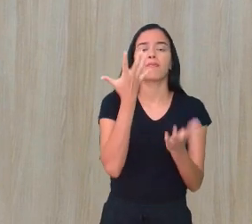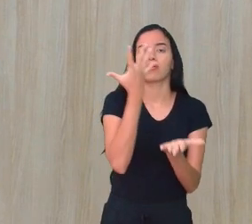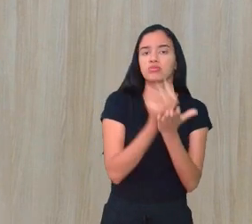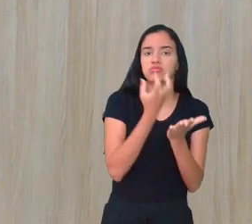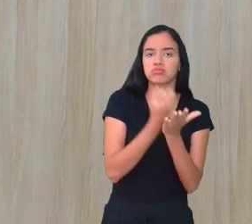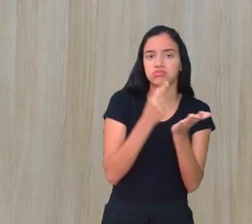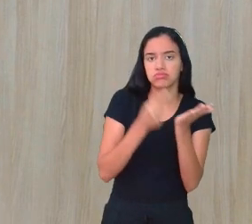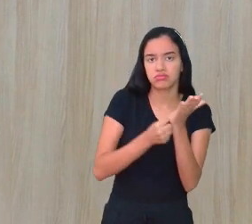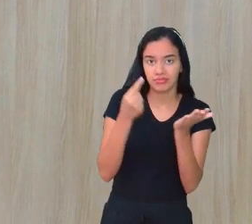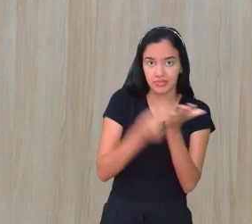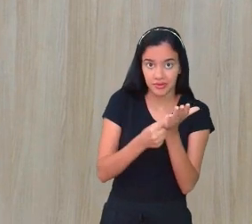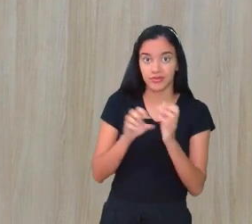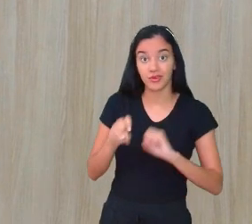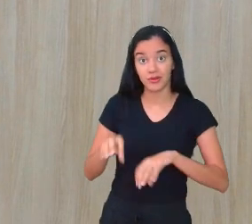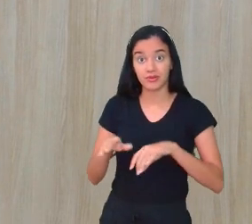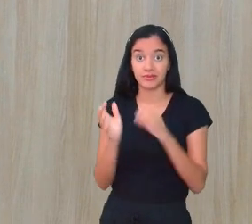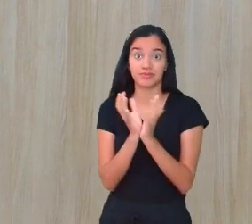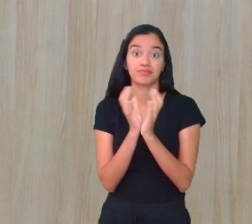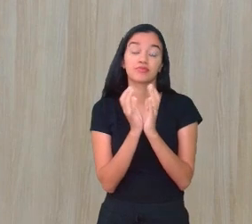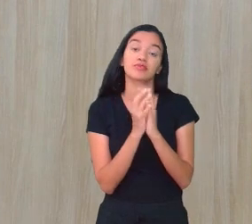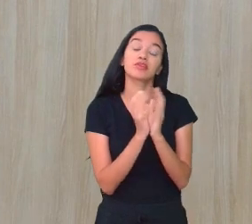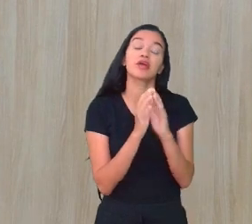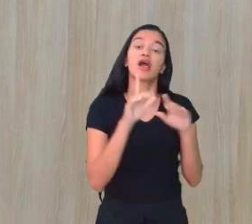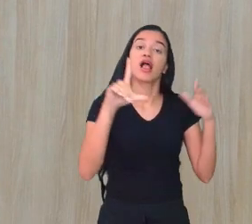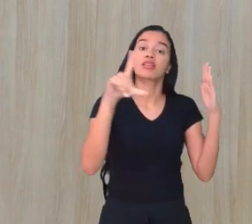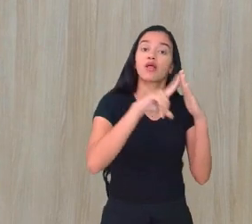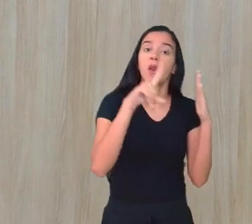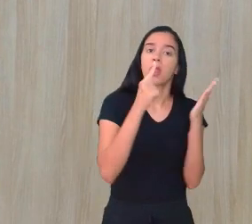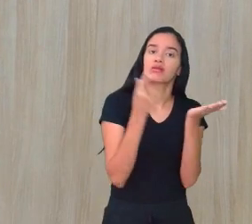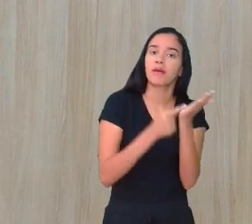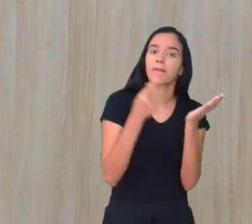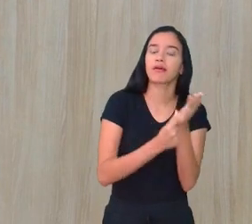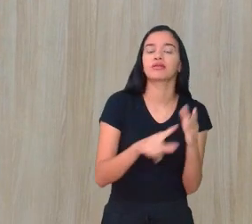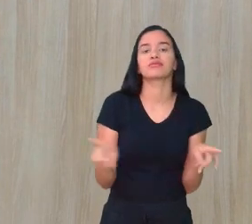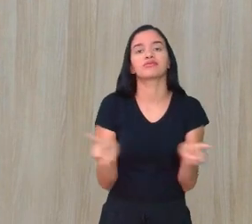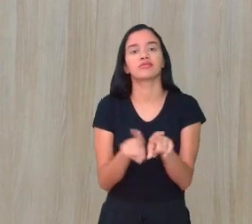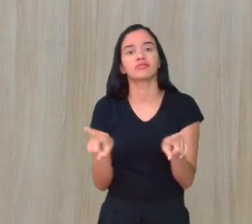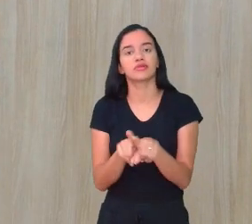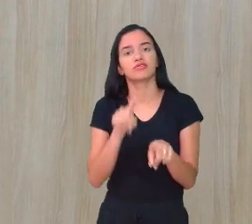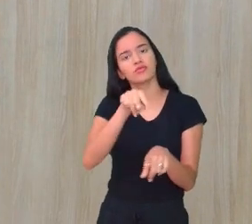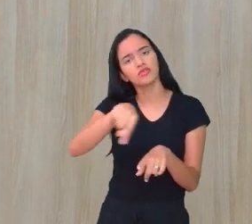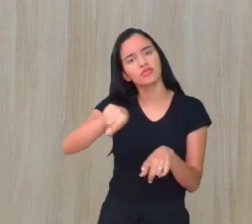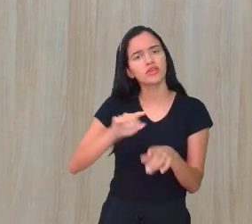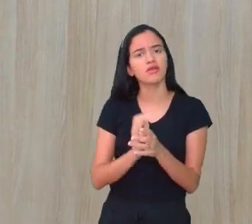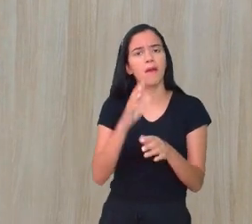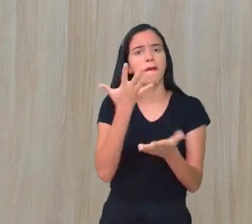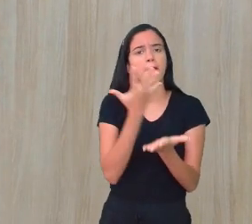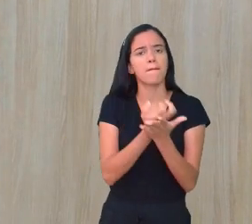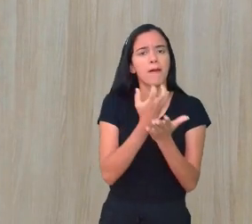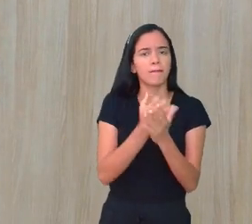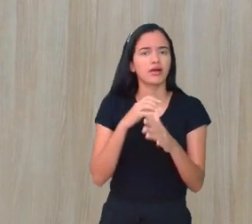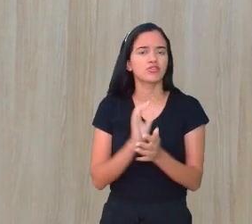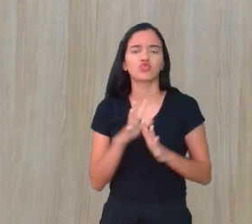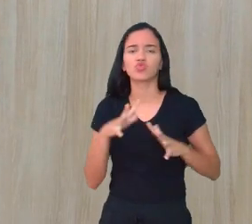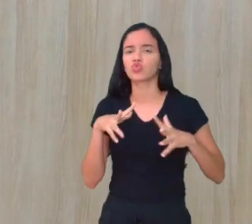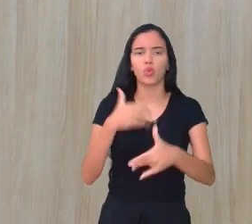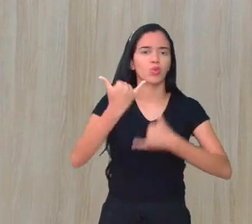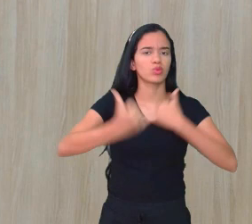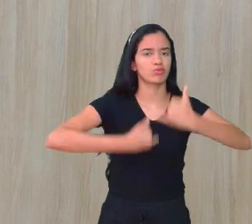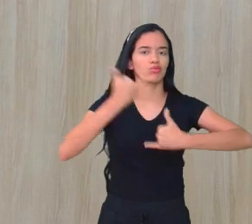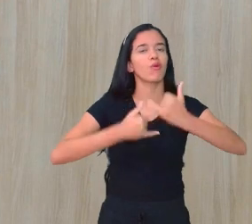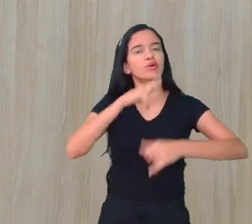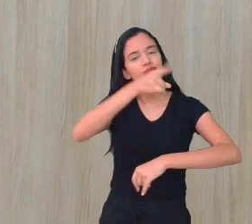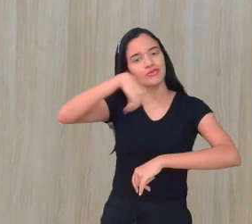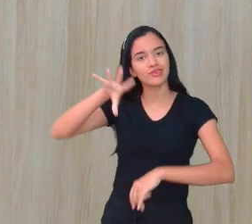do aplicativo da Educa Recife, nas lojas, né, de aplicativos, no mesmo lugar onde vocês baixam todos aqueles joguinhos que vocês amam.